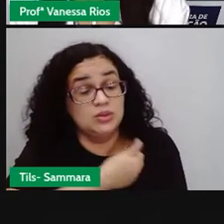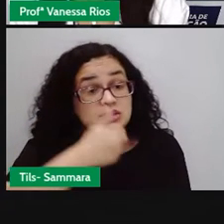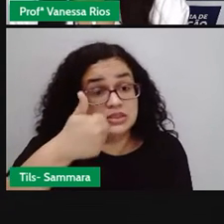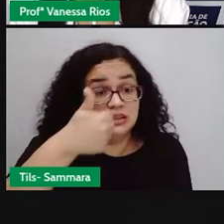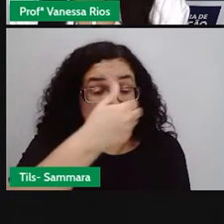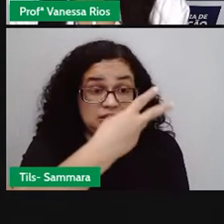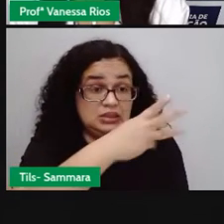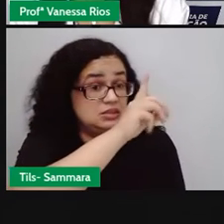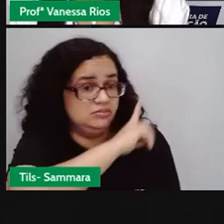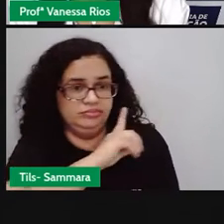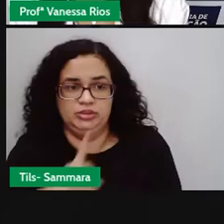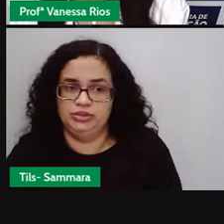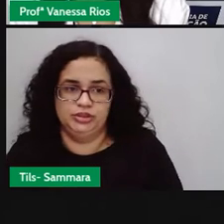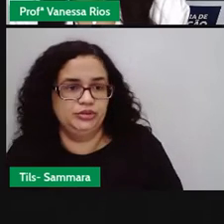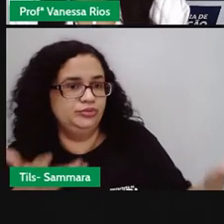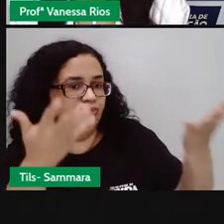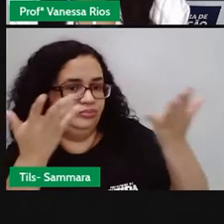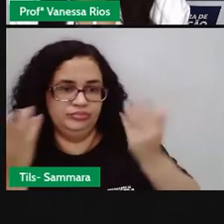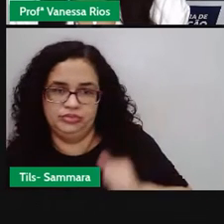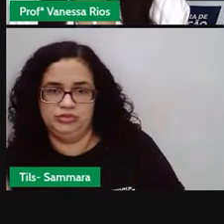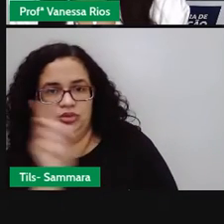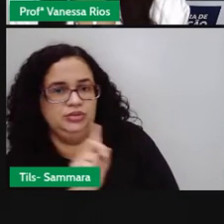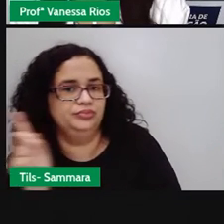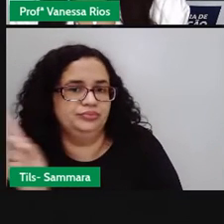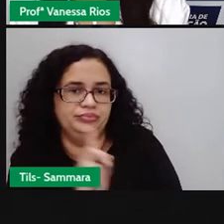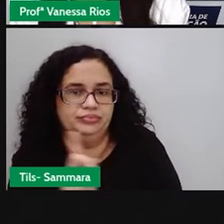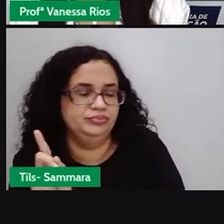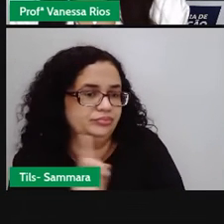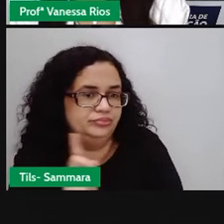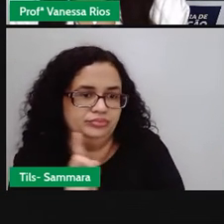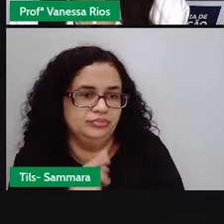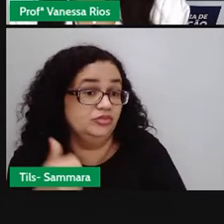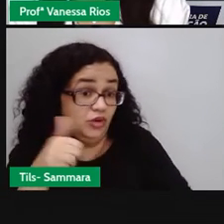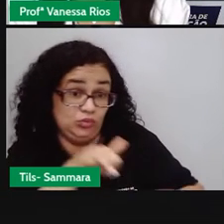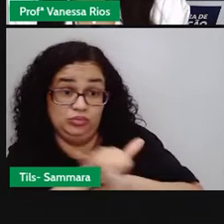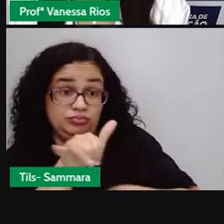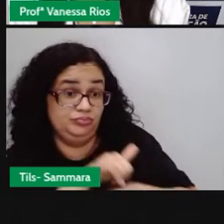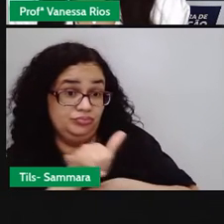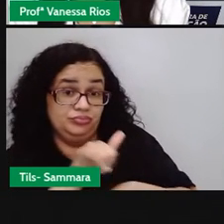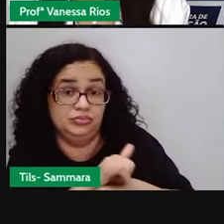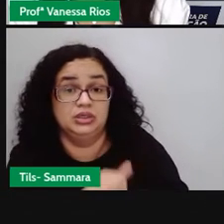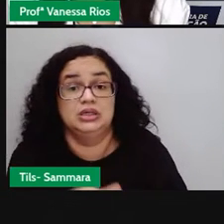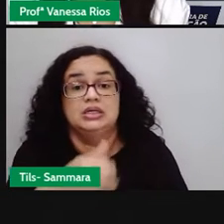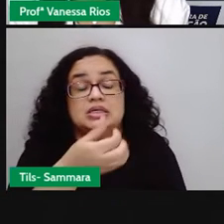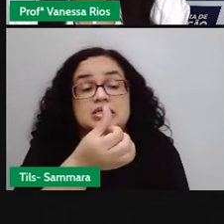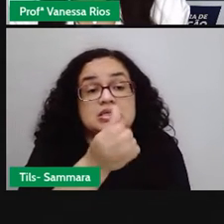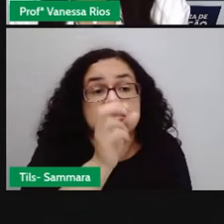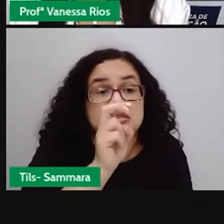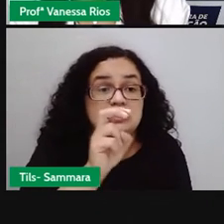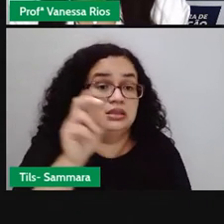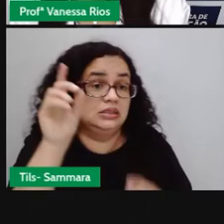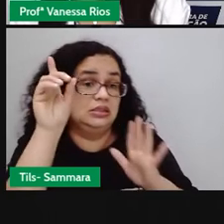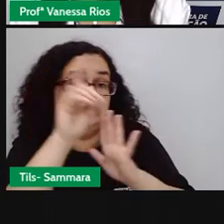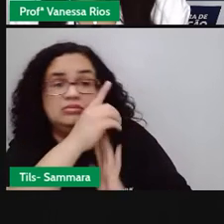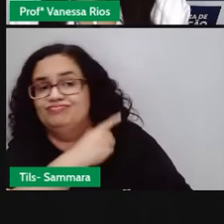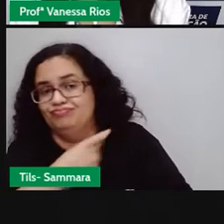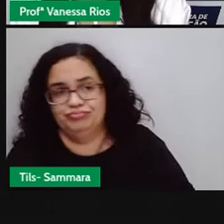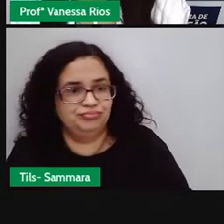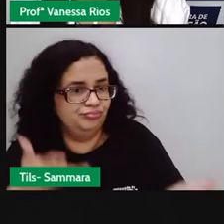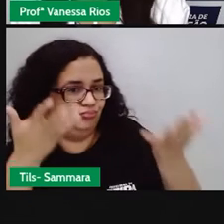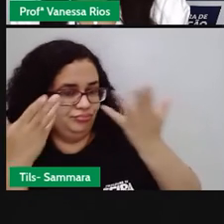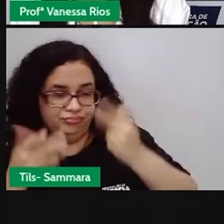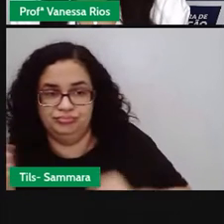113 deputados não estavam no dia da votação, 65 deputados votaram